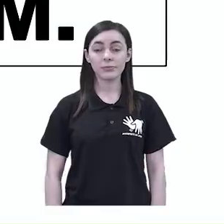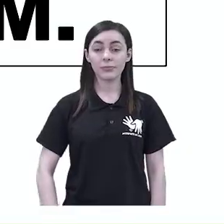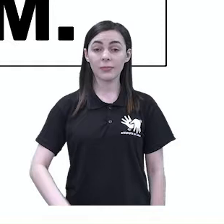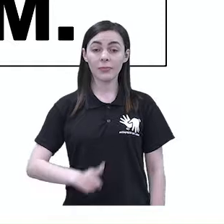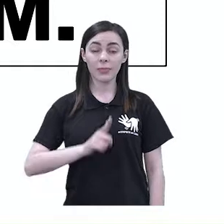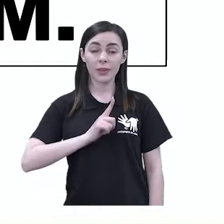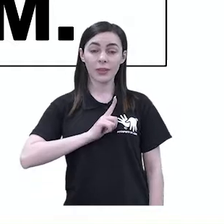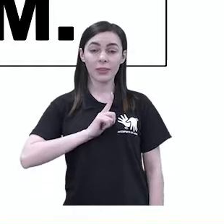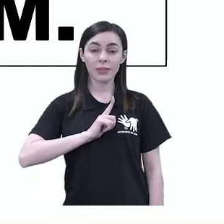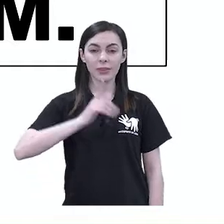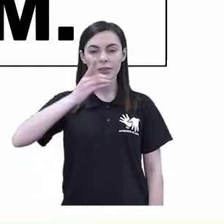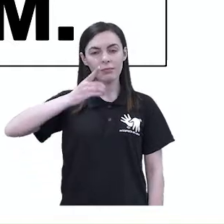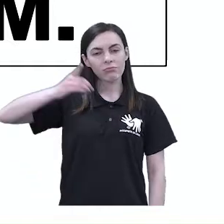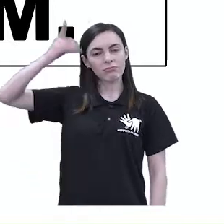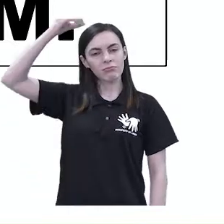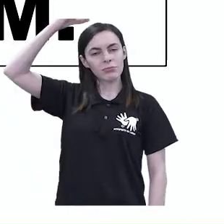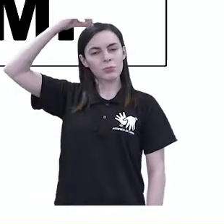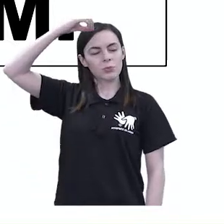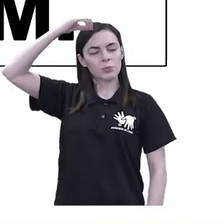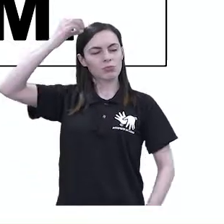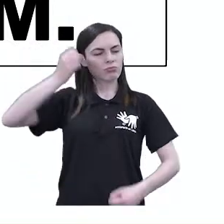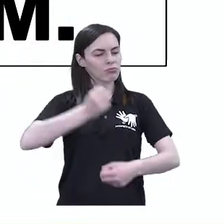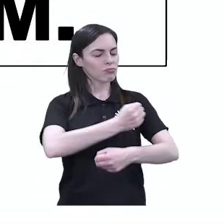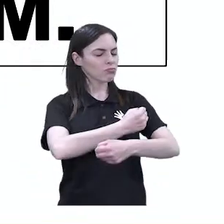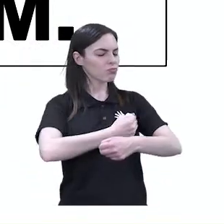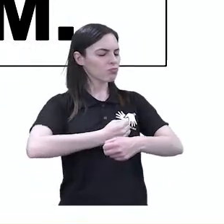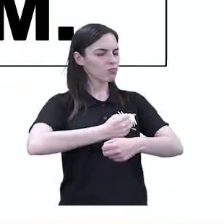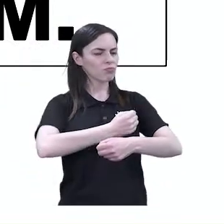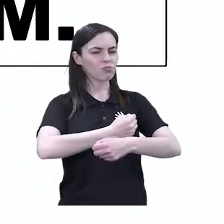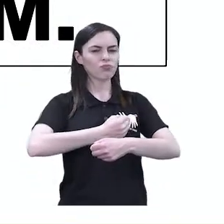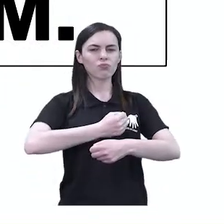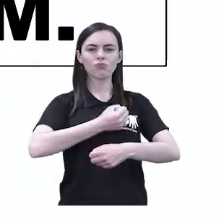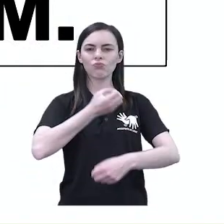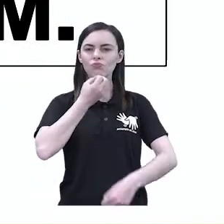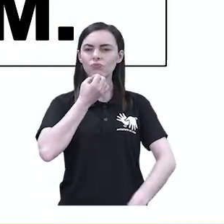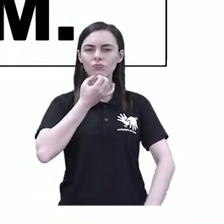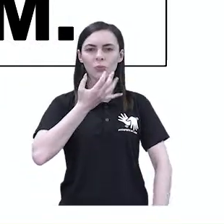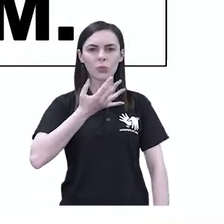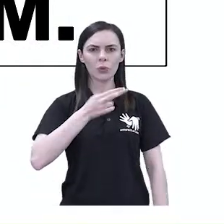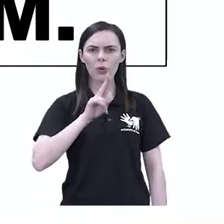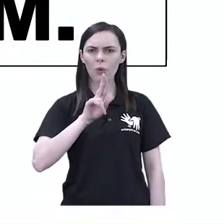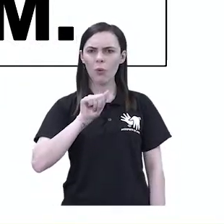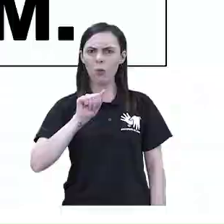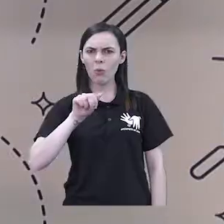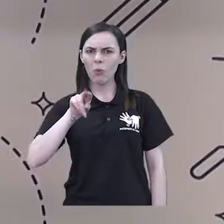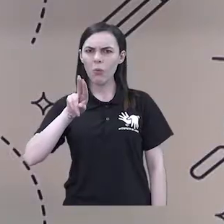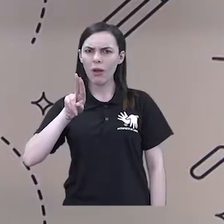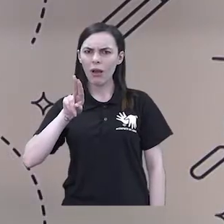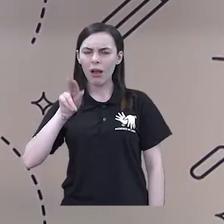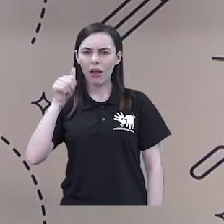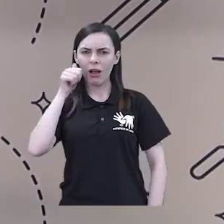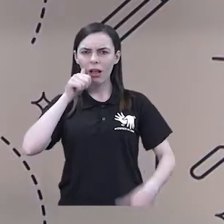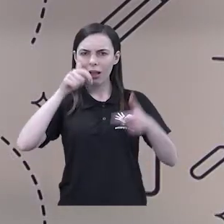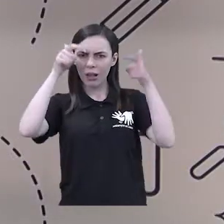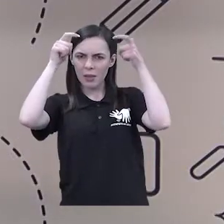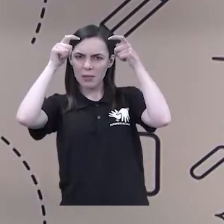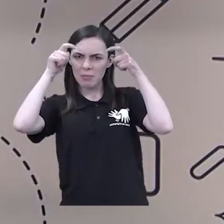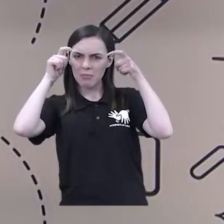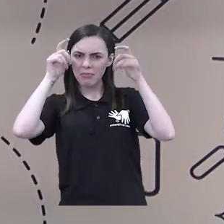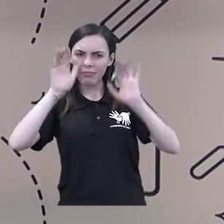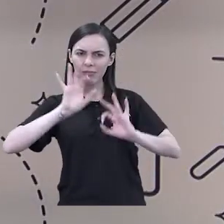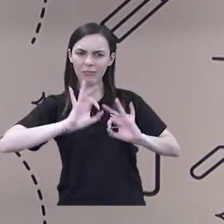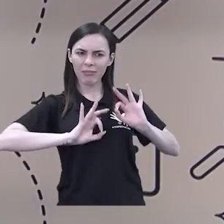Ela possui o dom de cozinhar muito bem. Uau, hein? Que princesa prendada é essa?